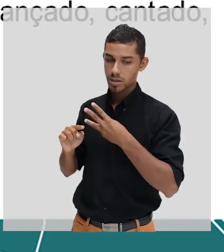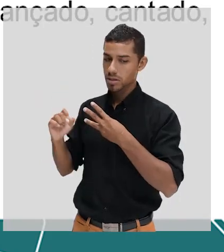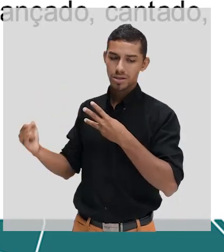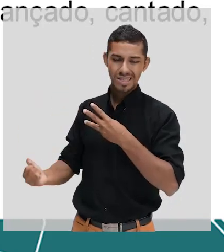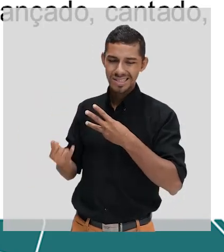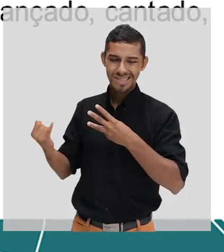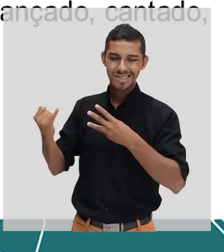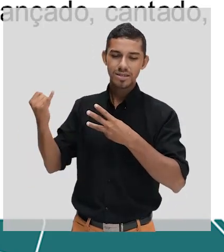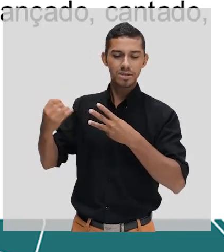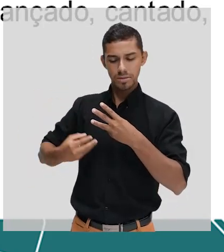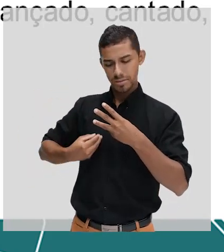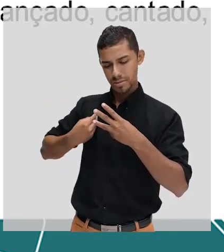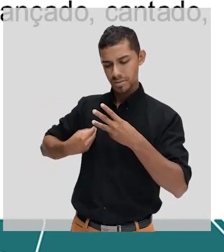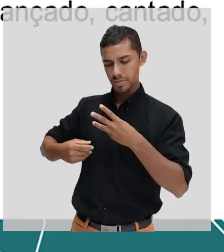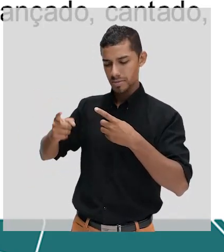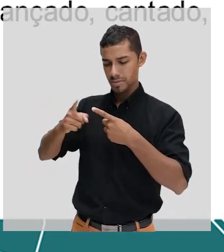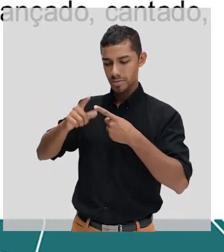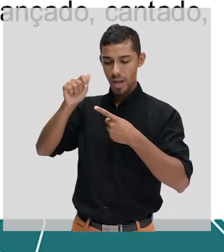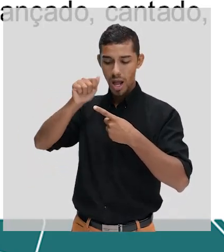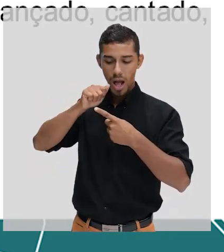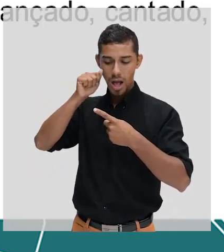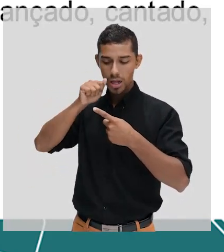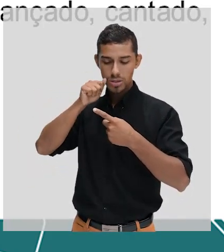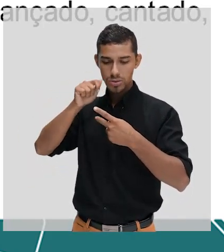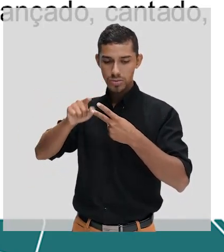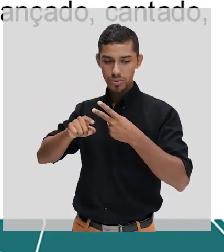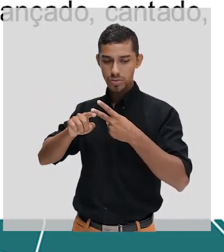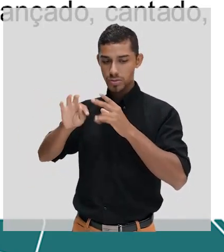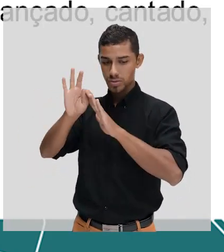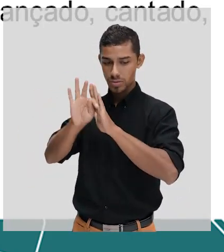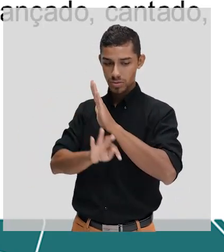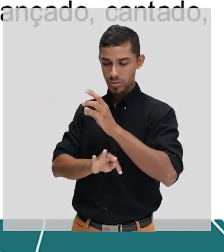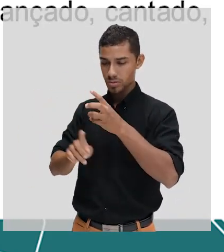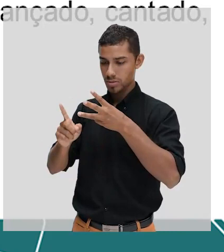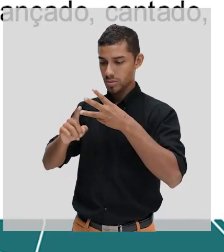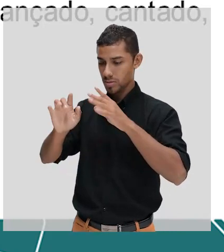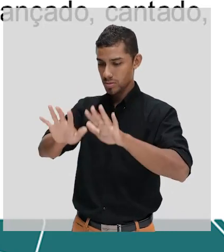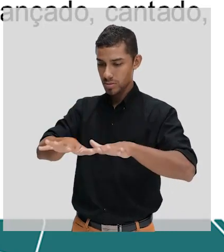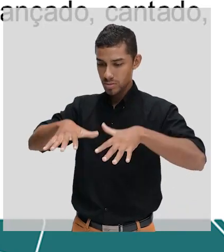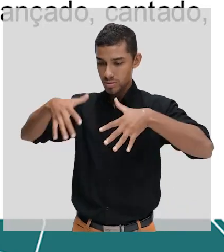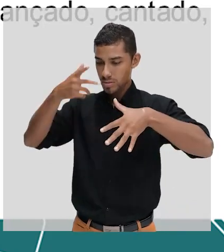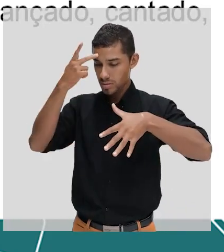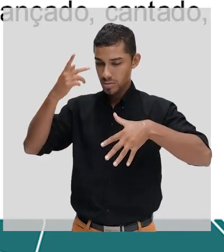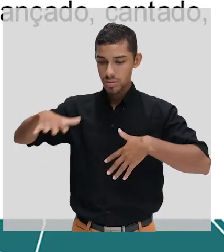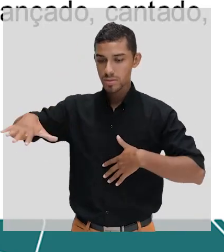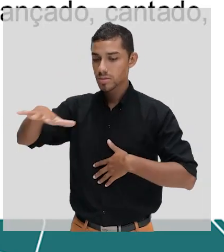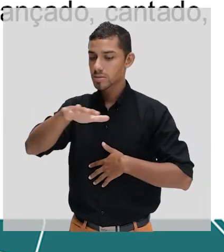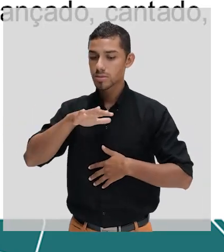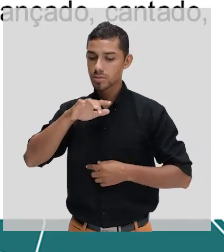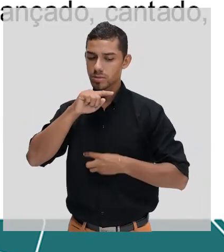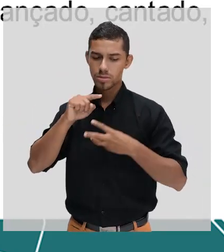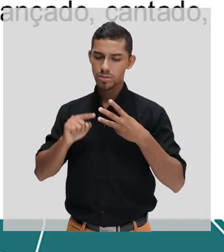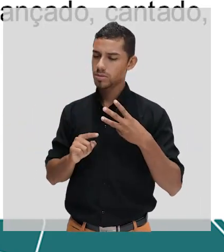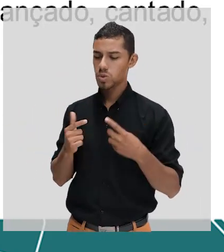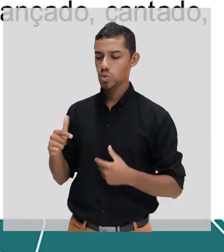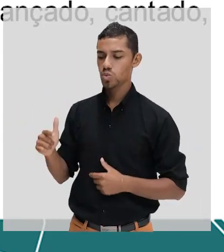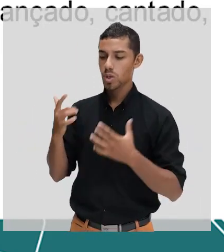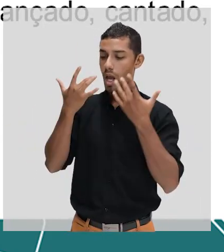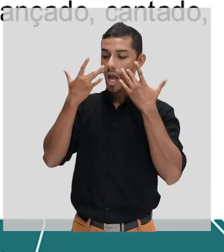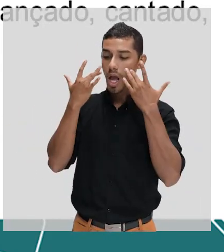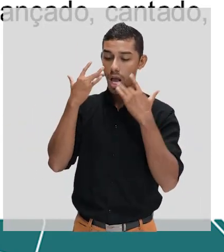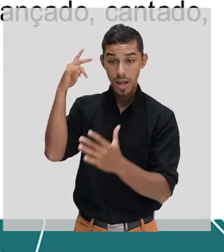realmente exista? O ator, o texto e o público. Sem esses três, a gente não tem o